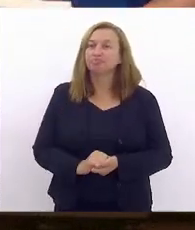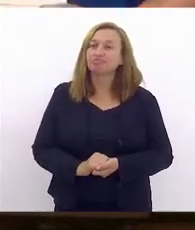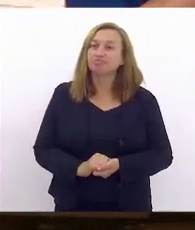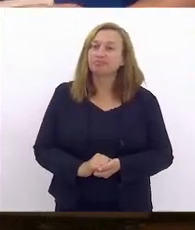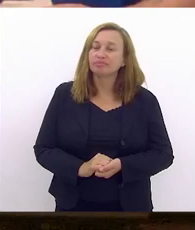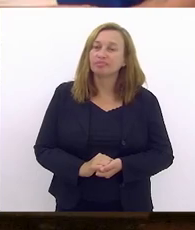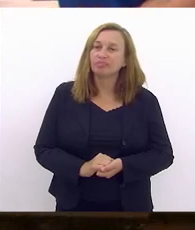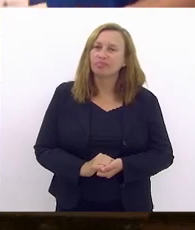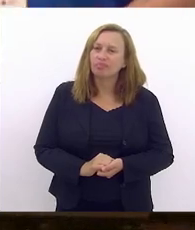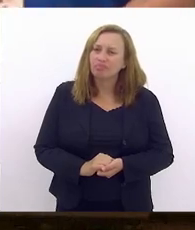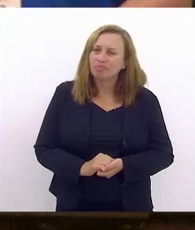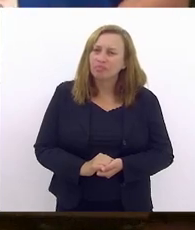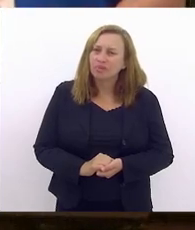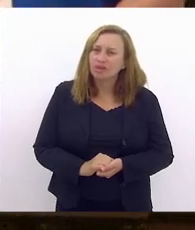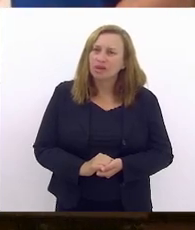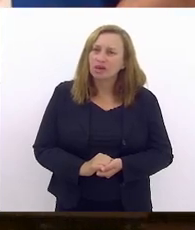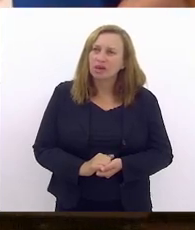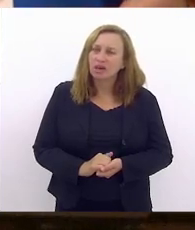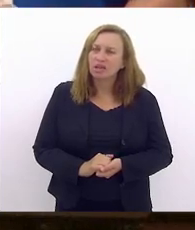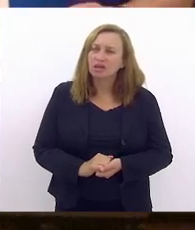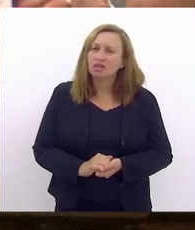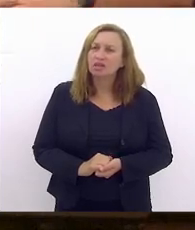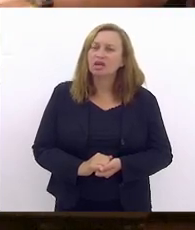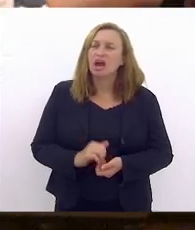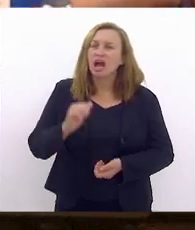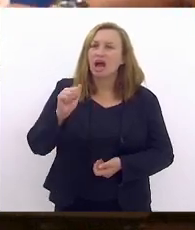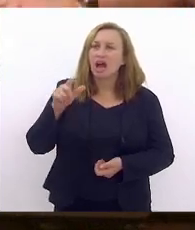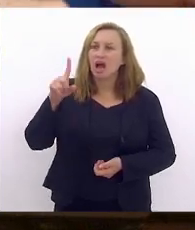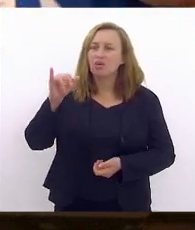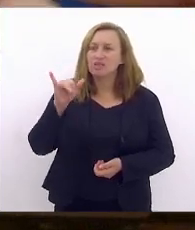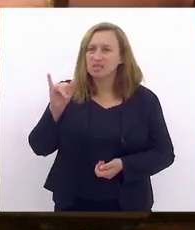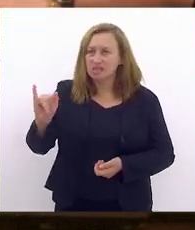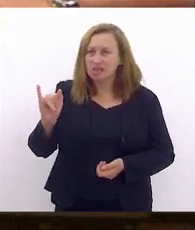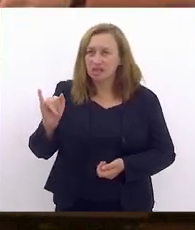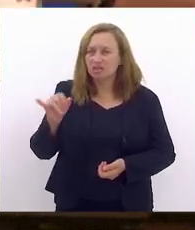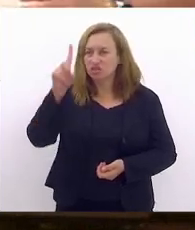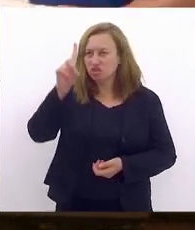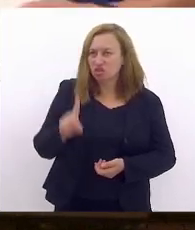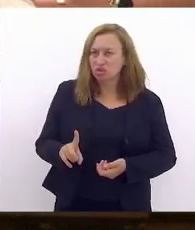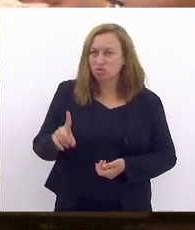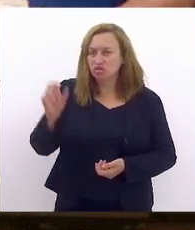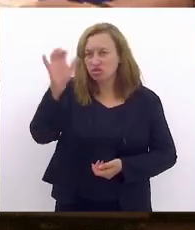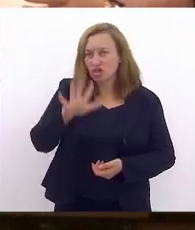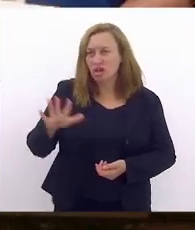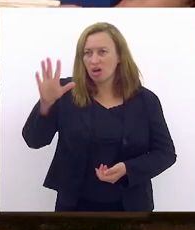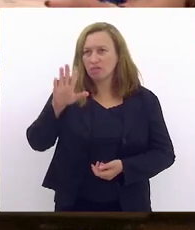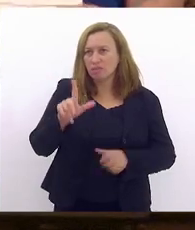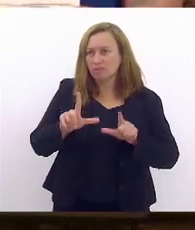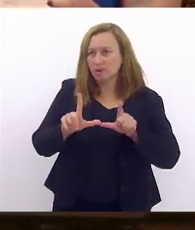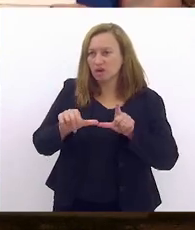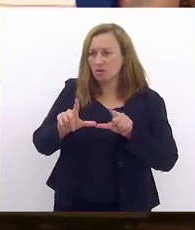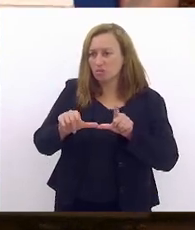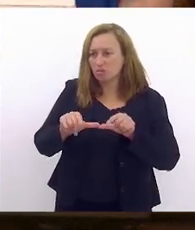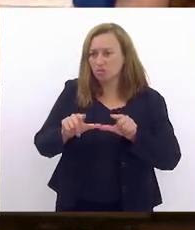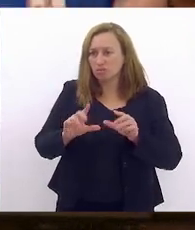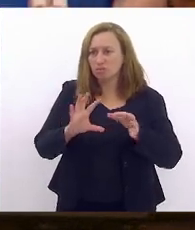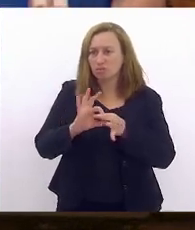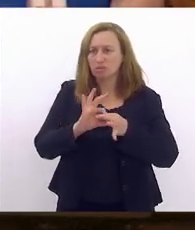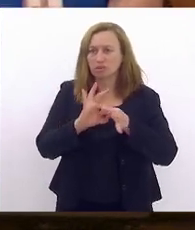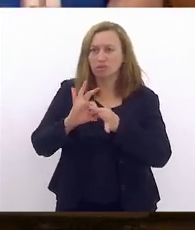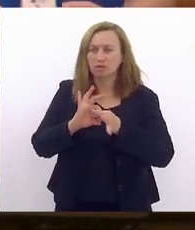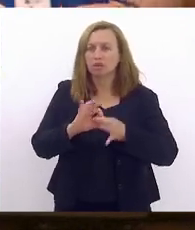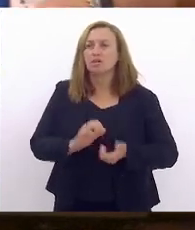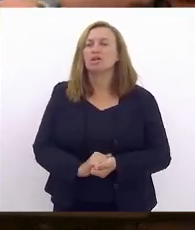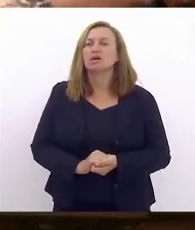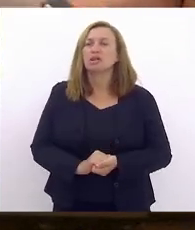Conga, diretor-geral de Harmonia da Unidos de Bangu. Márcio Araújo, vice-presidente da